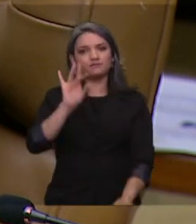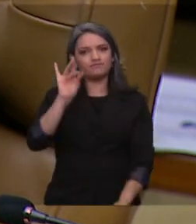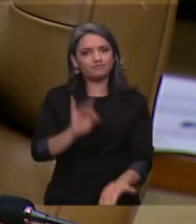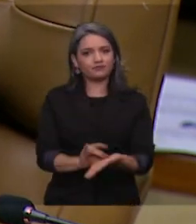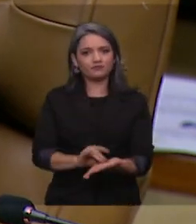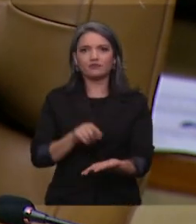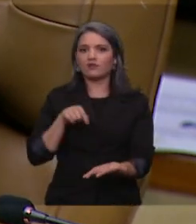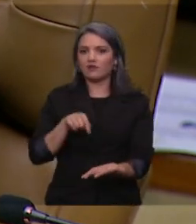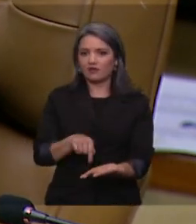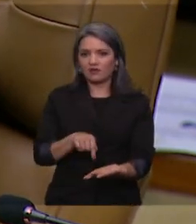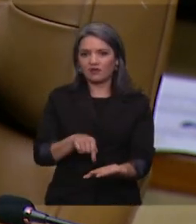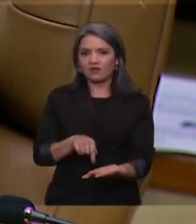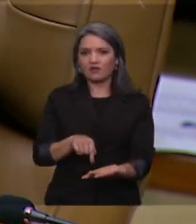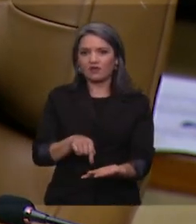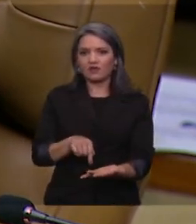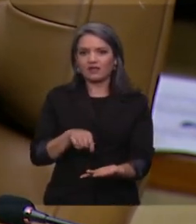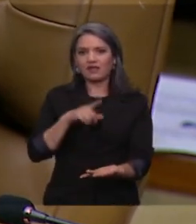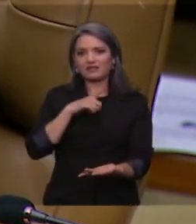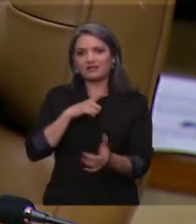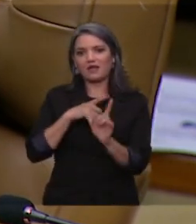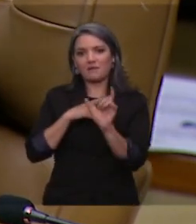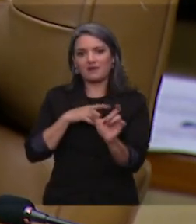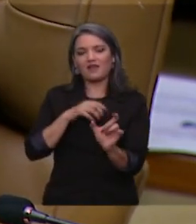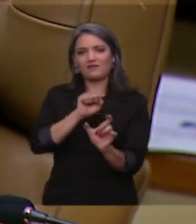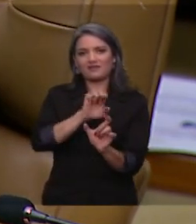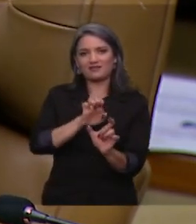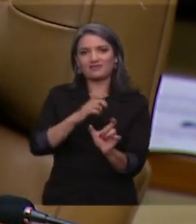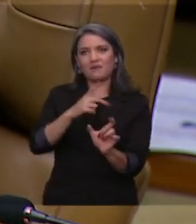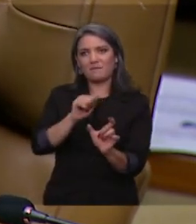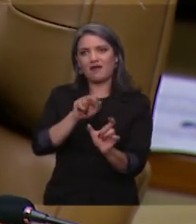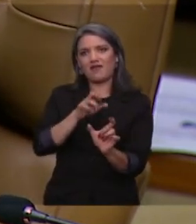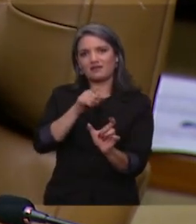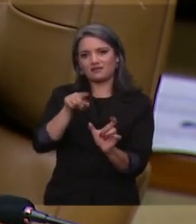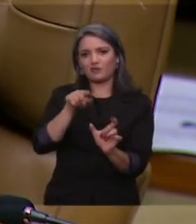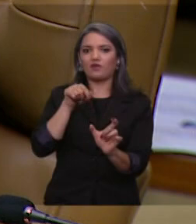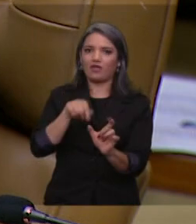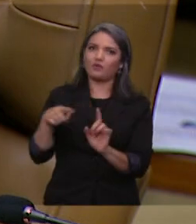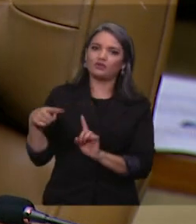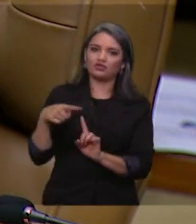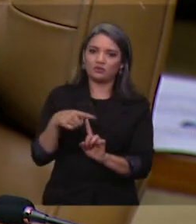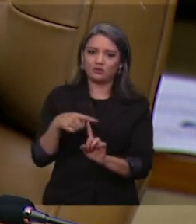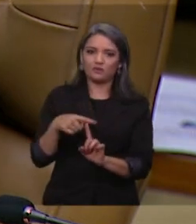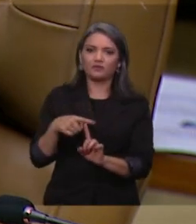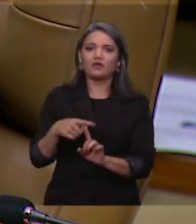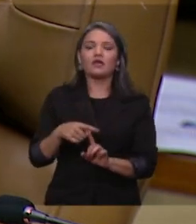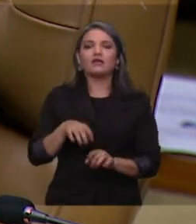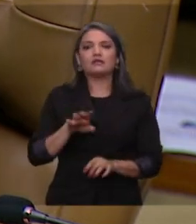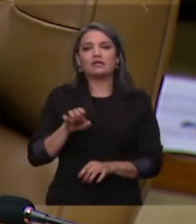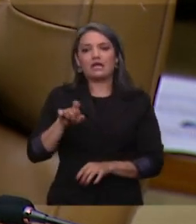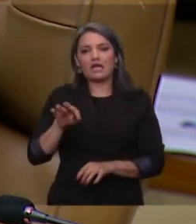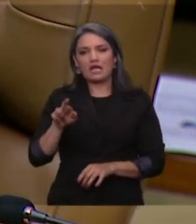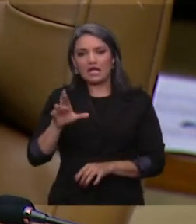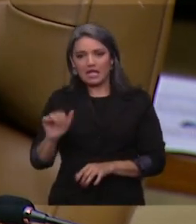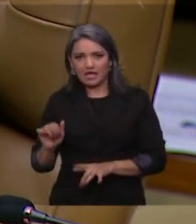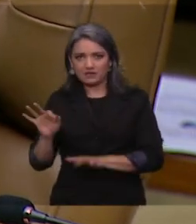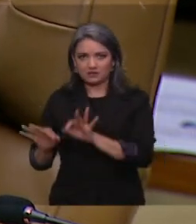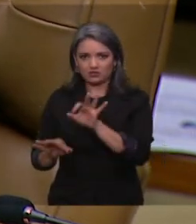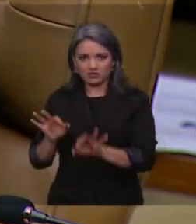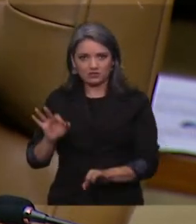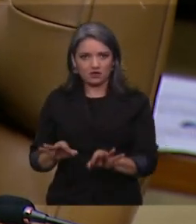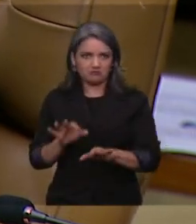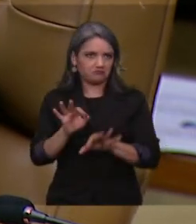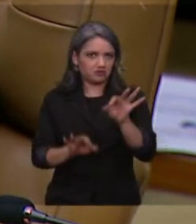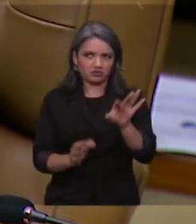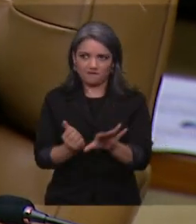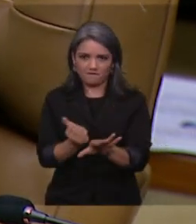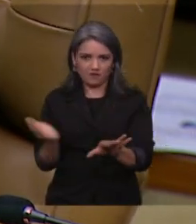esse gênero separação, talvez, como uma das suas espécies. Nós teríamos a extrajudicial e a de fato,